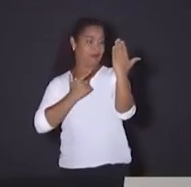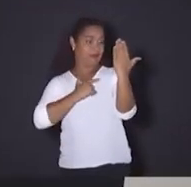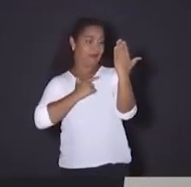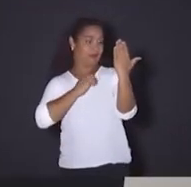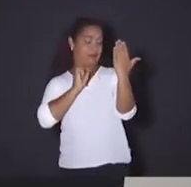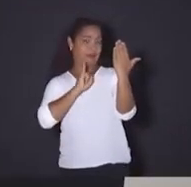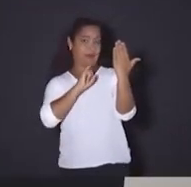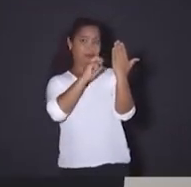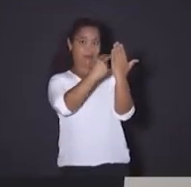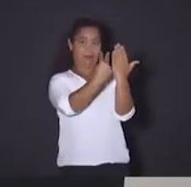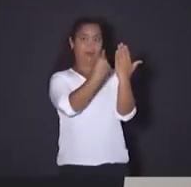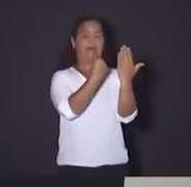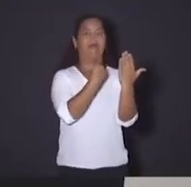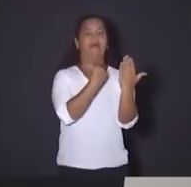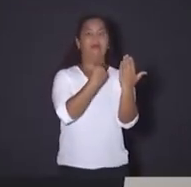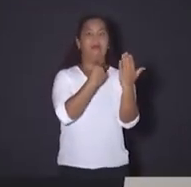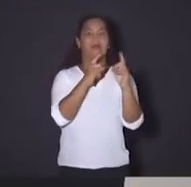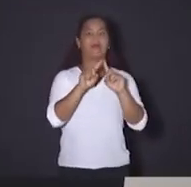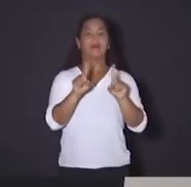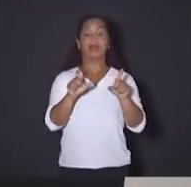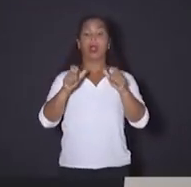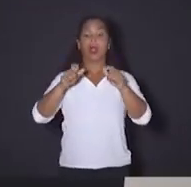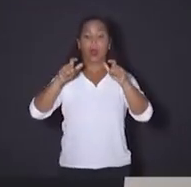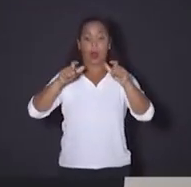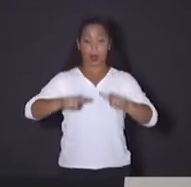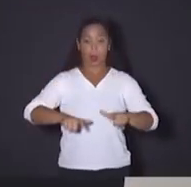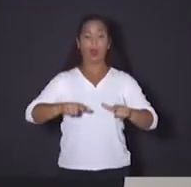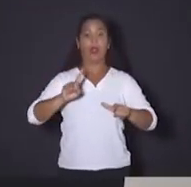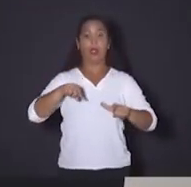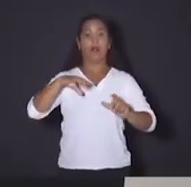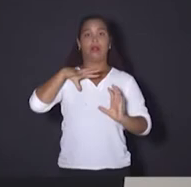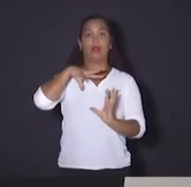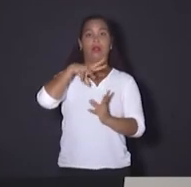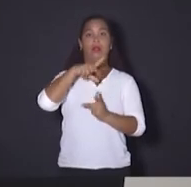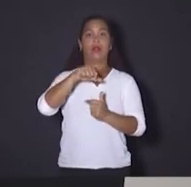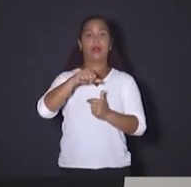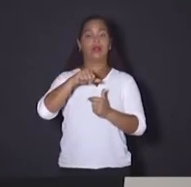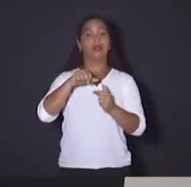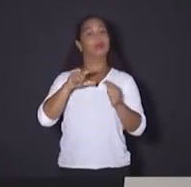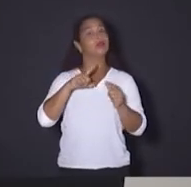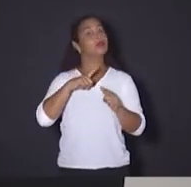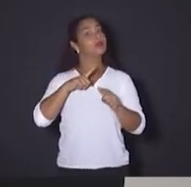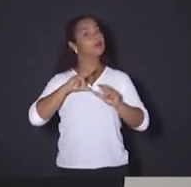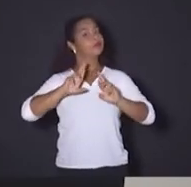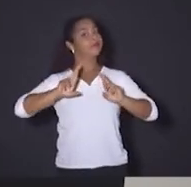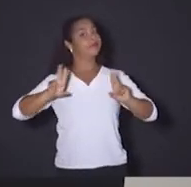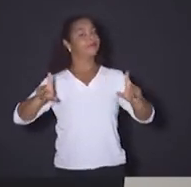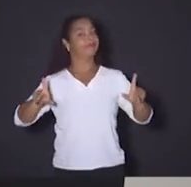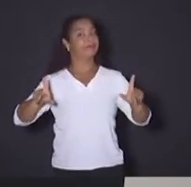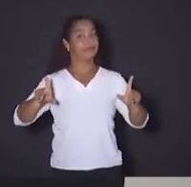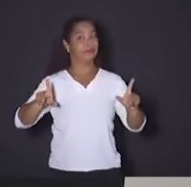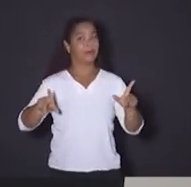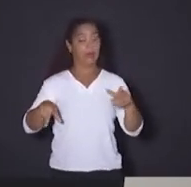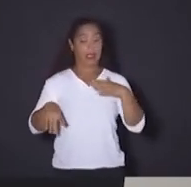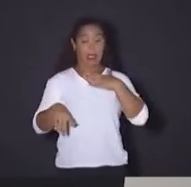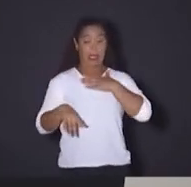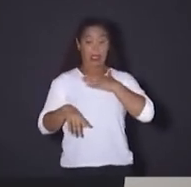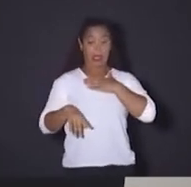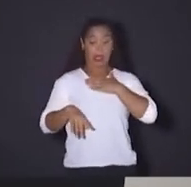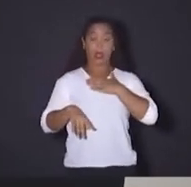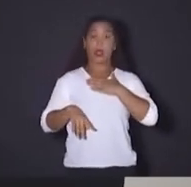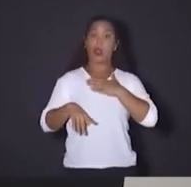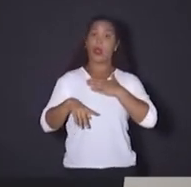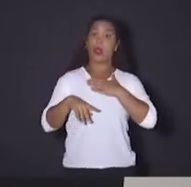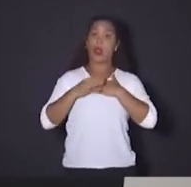veloso mas nilton santos fala que o local é também global e aí reside uma grande contradição porque do meu e do meu lugar de fala